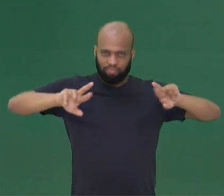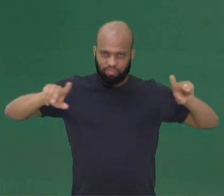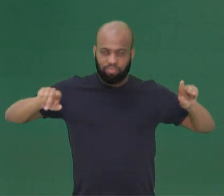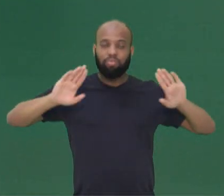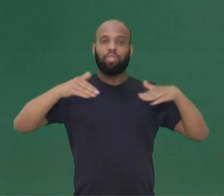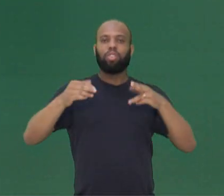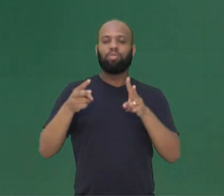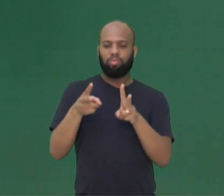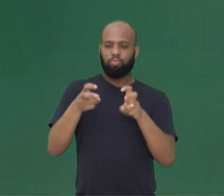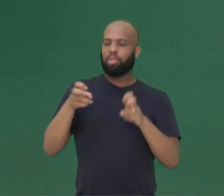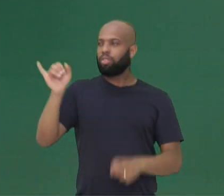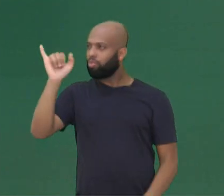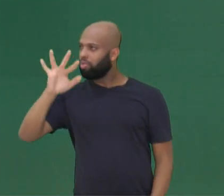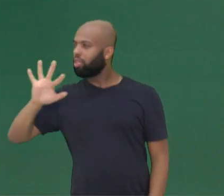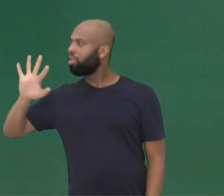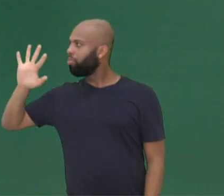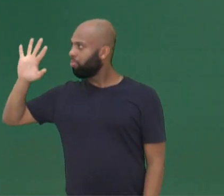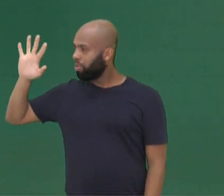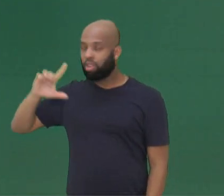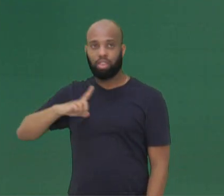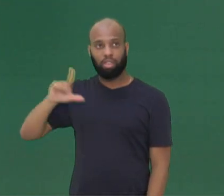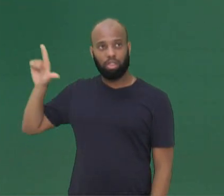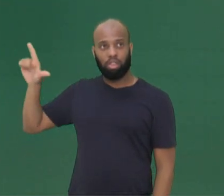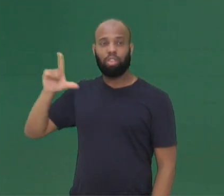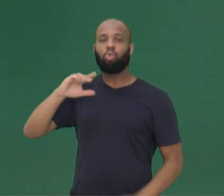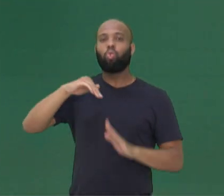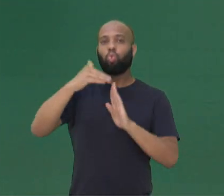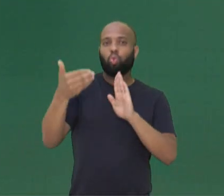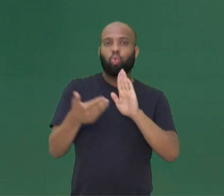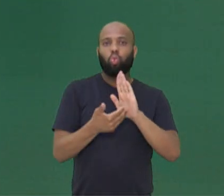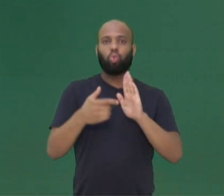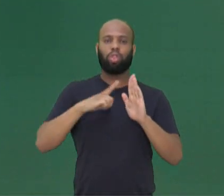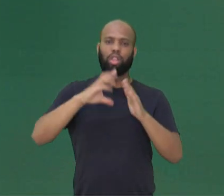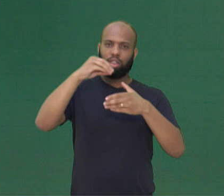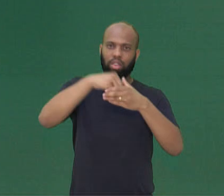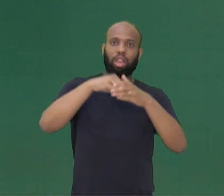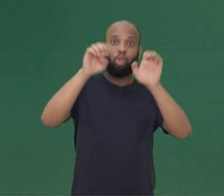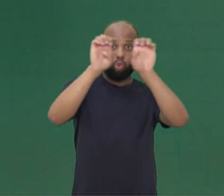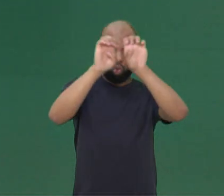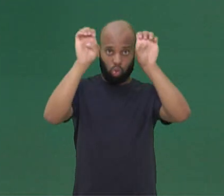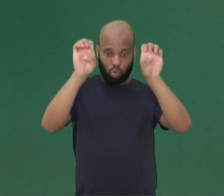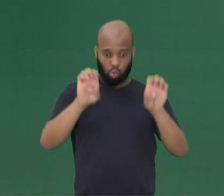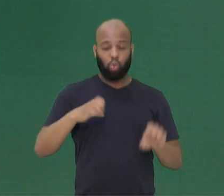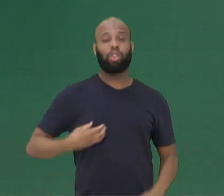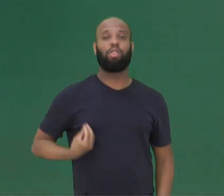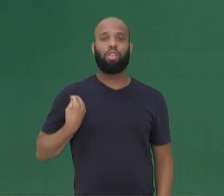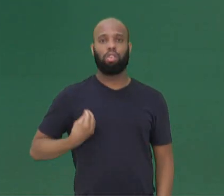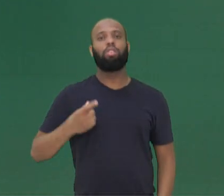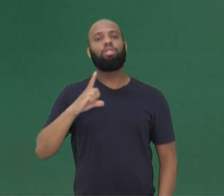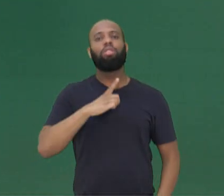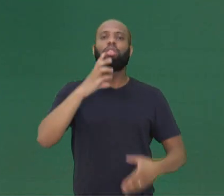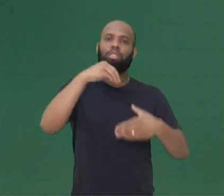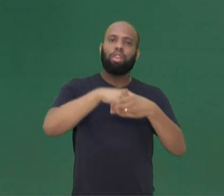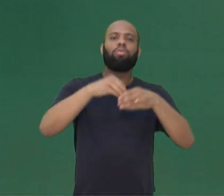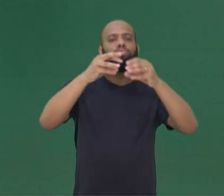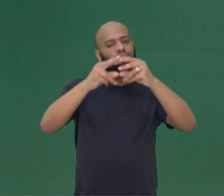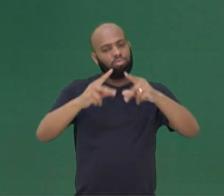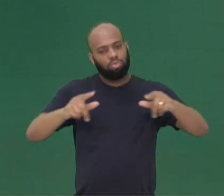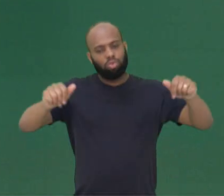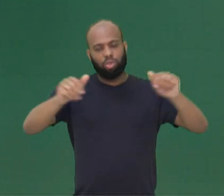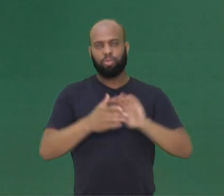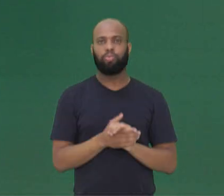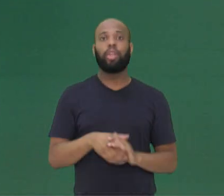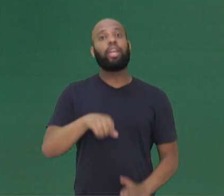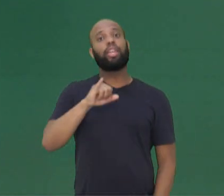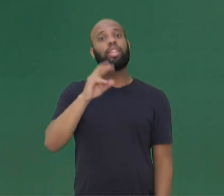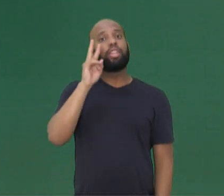imagem todo o conjunto de materiais, de estruturas, de seres que constituem o nosso solo. Então, se a gente